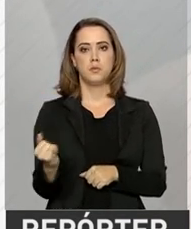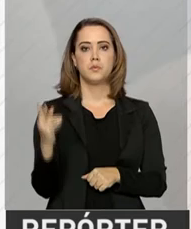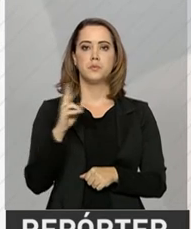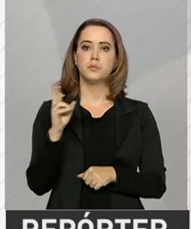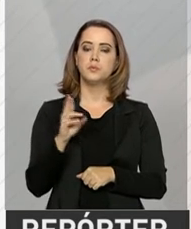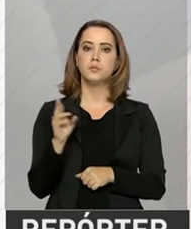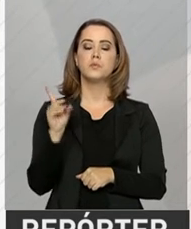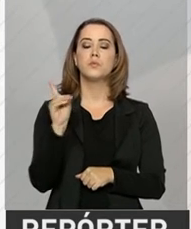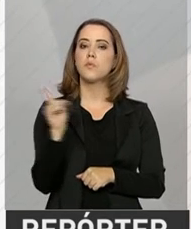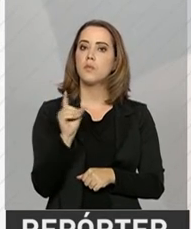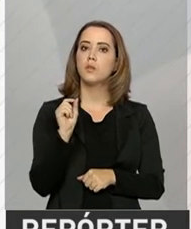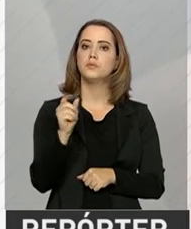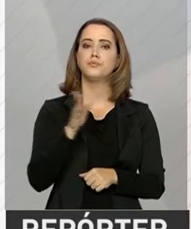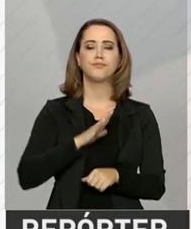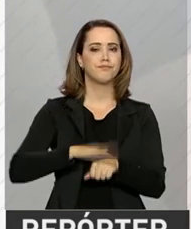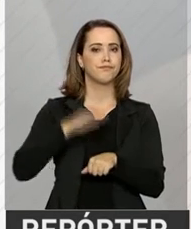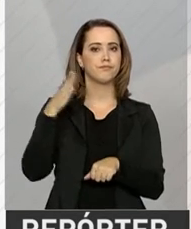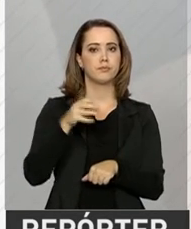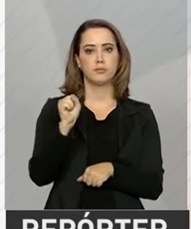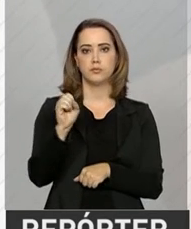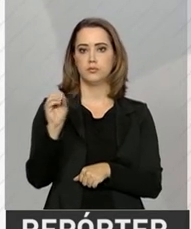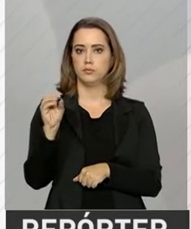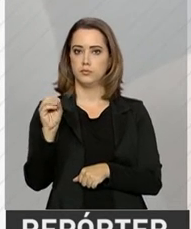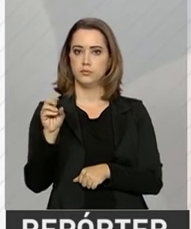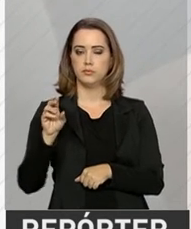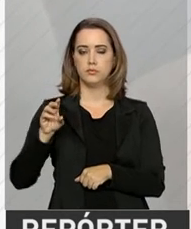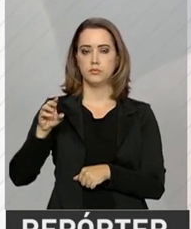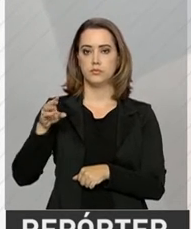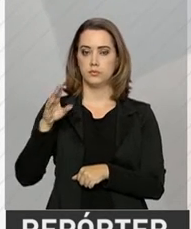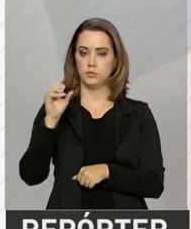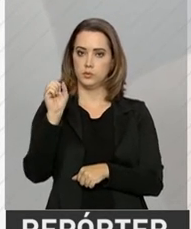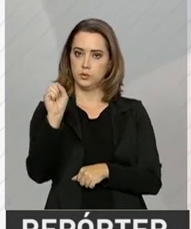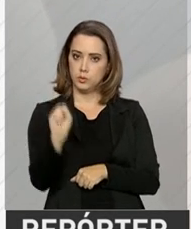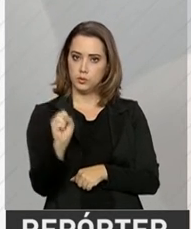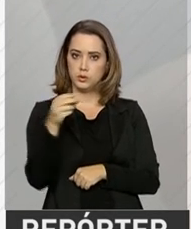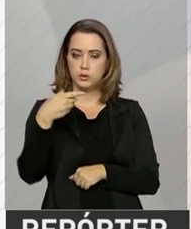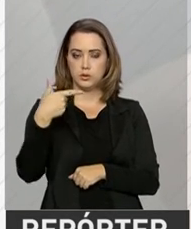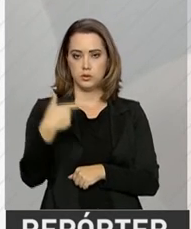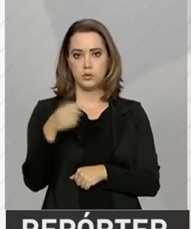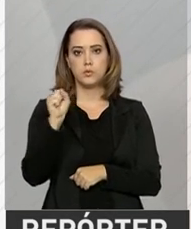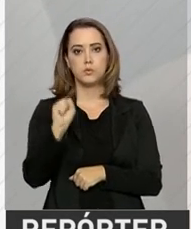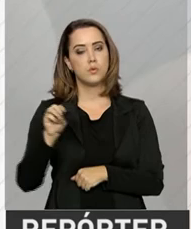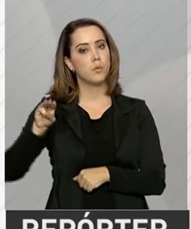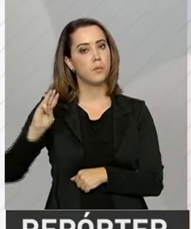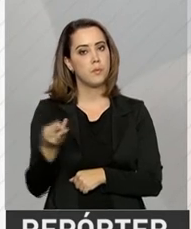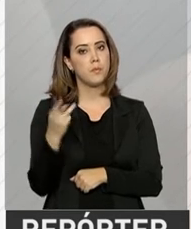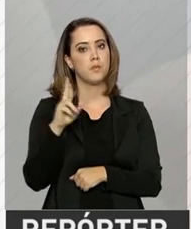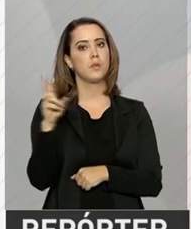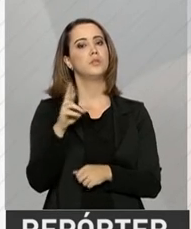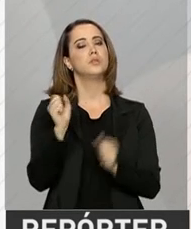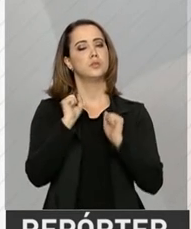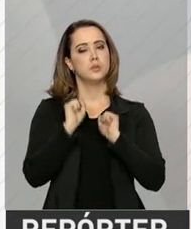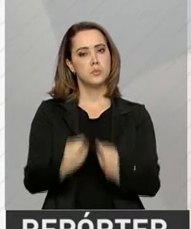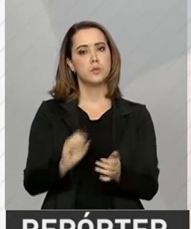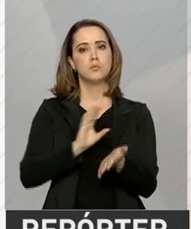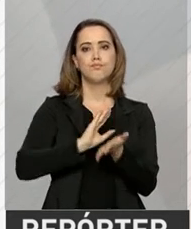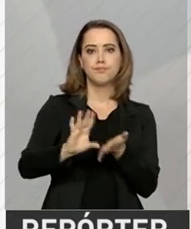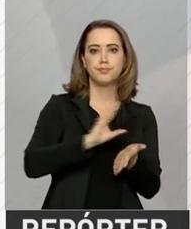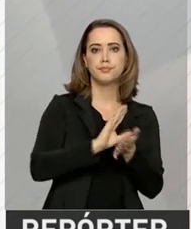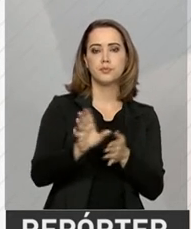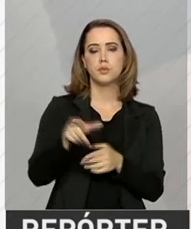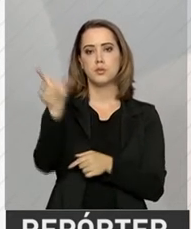o investimento foi de mais de 828 milhões de reais o que permitiu 23 milhões de atendimentos